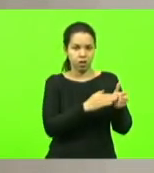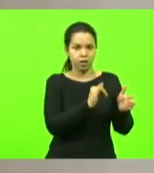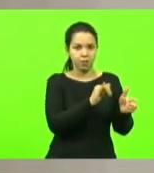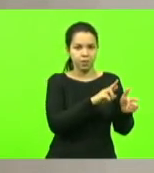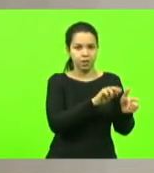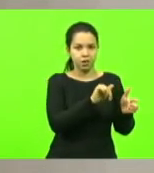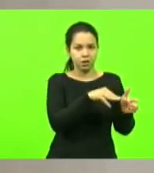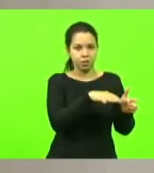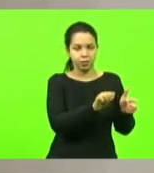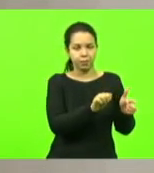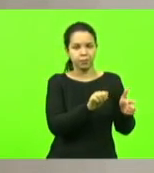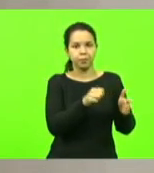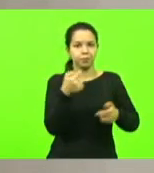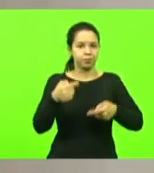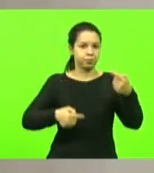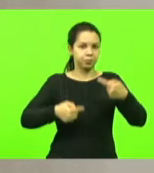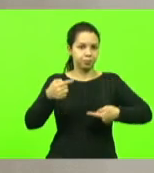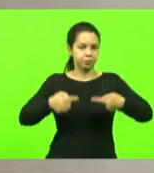discussão?